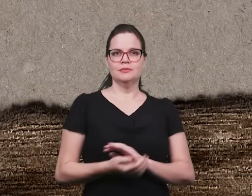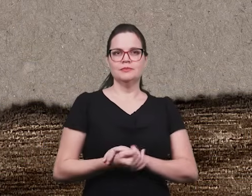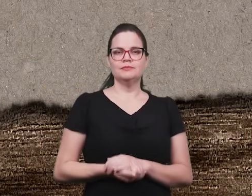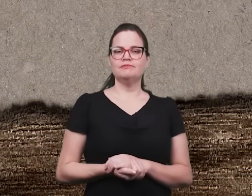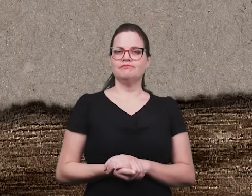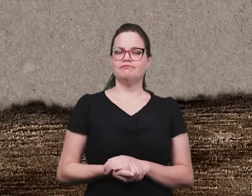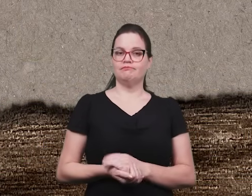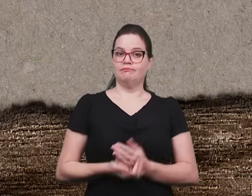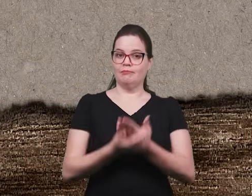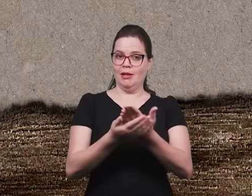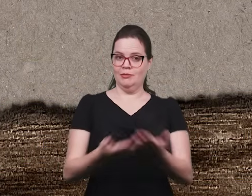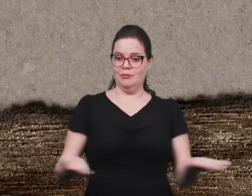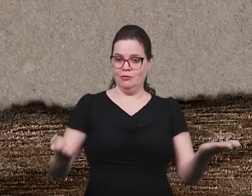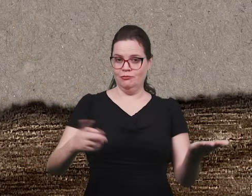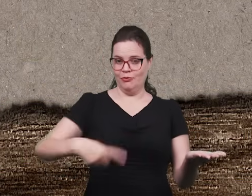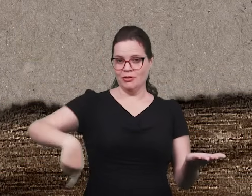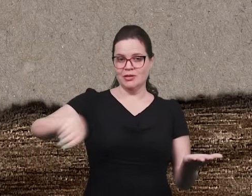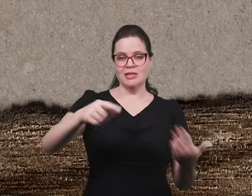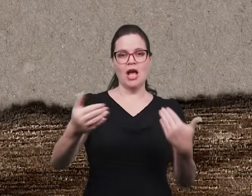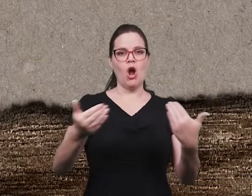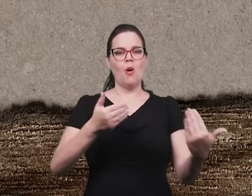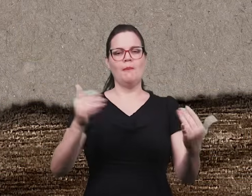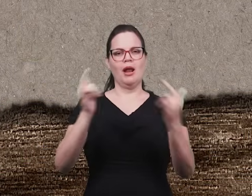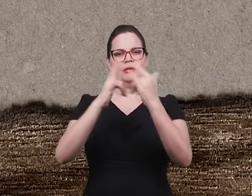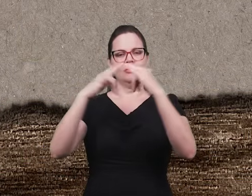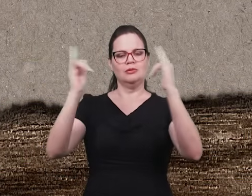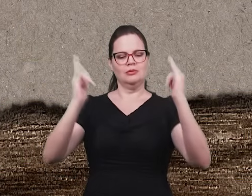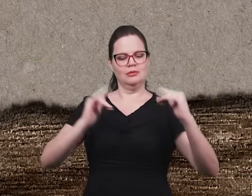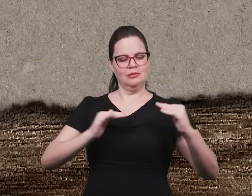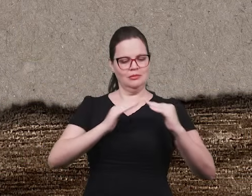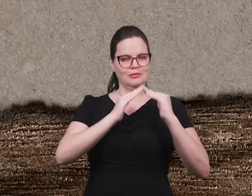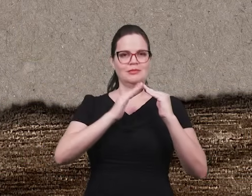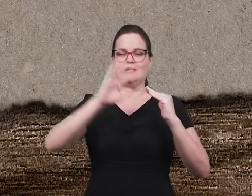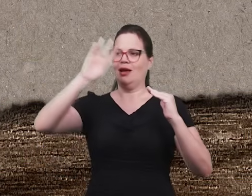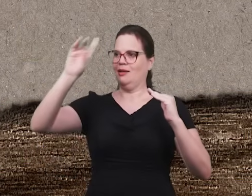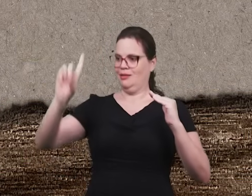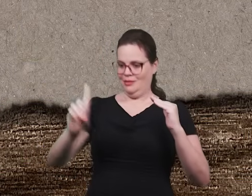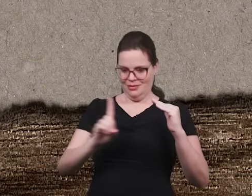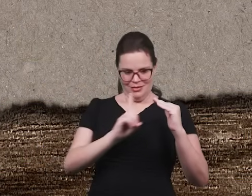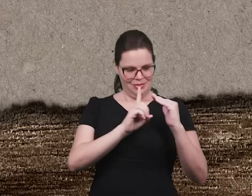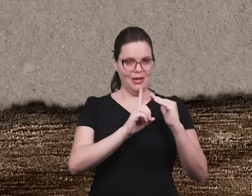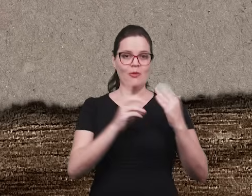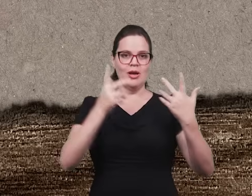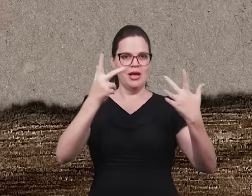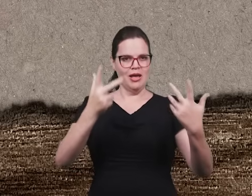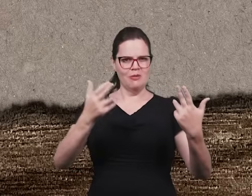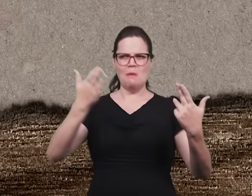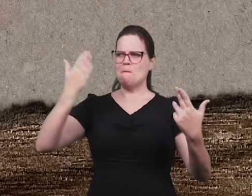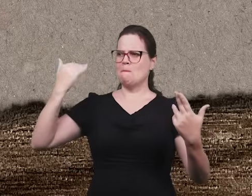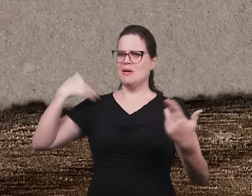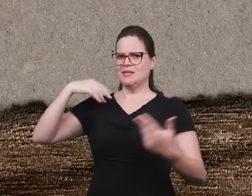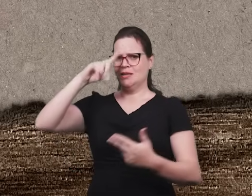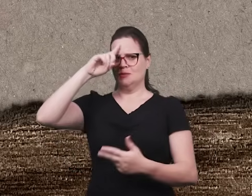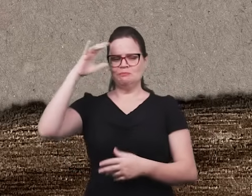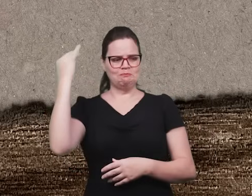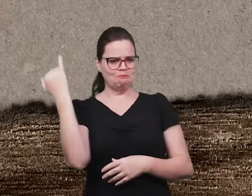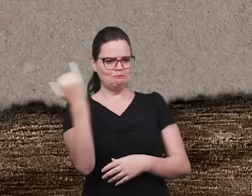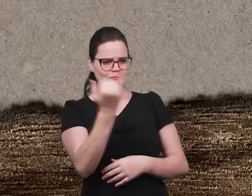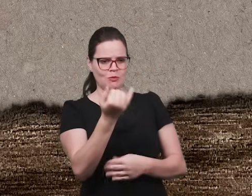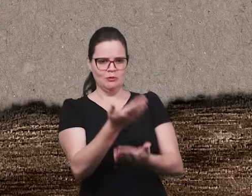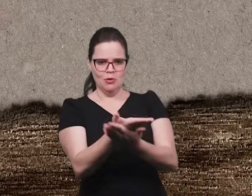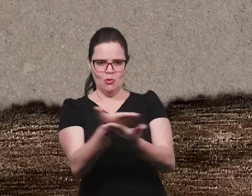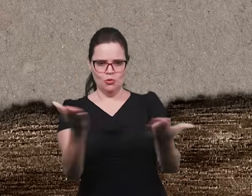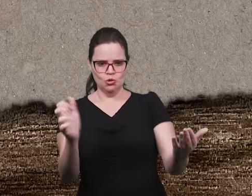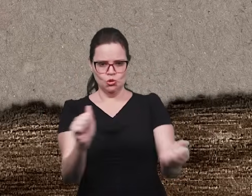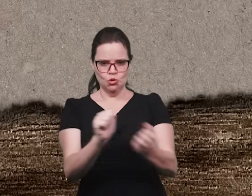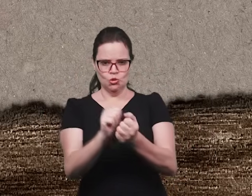Porque vós sois o templo do Deus vivente. Como Deus disse, neles habitarei e entre